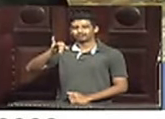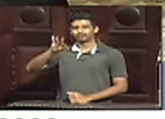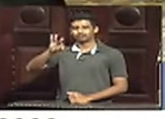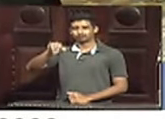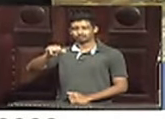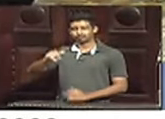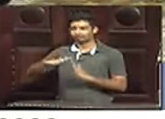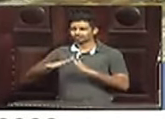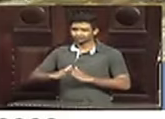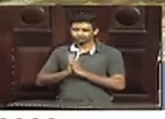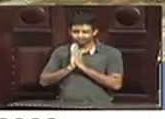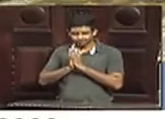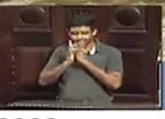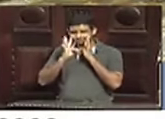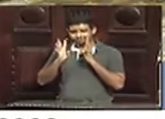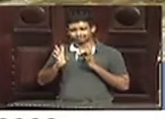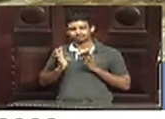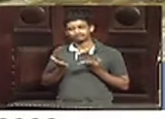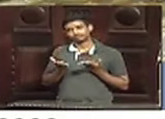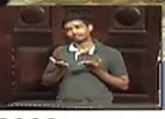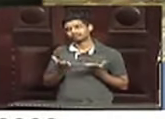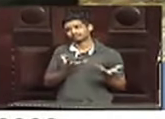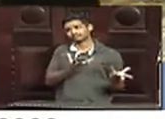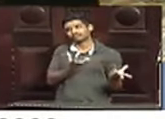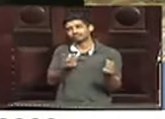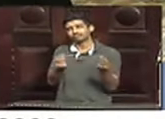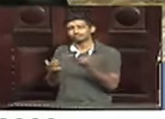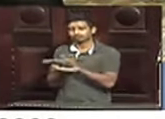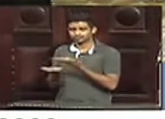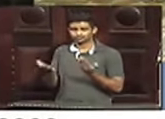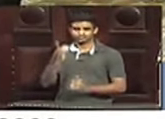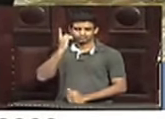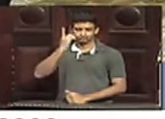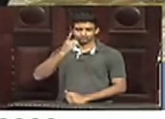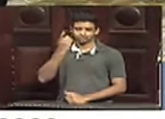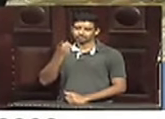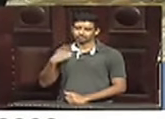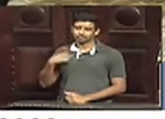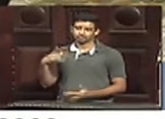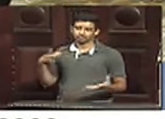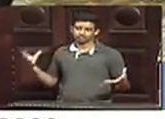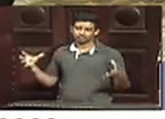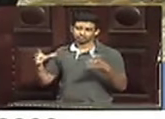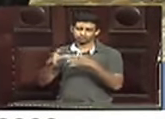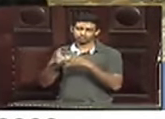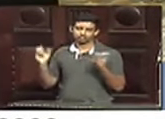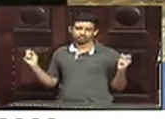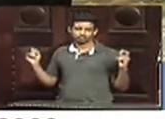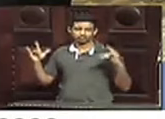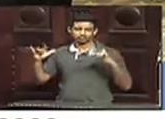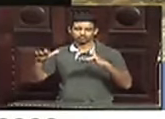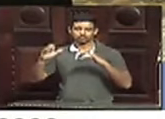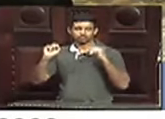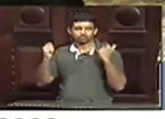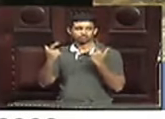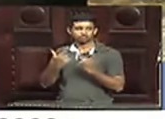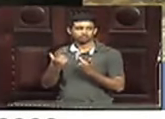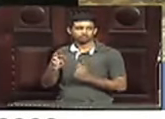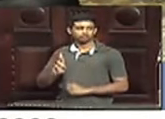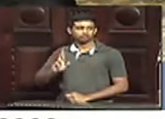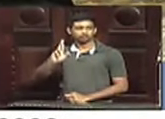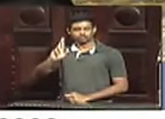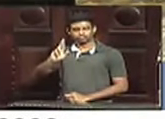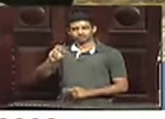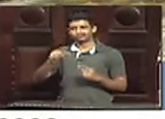sua atenção, e os deputados que compõem aqui a representação da